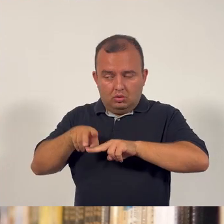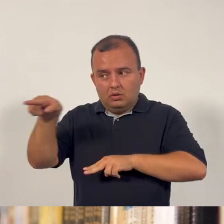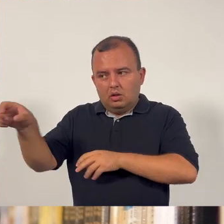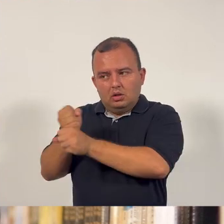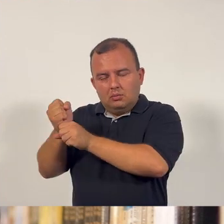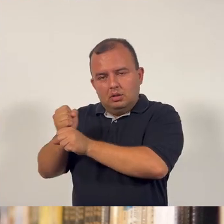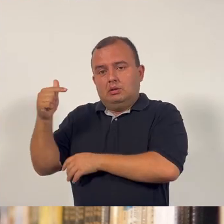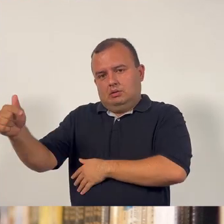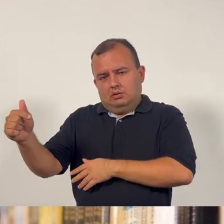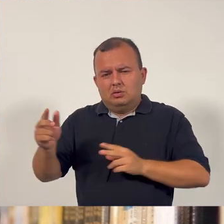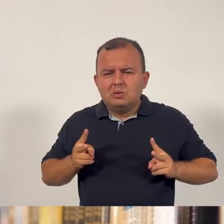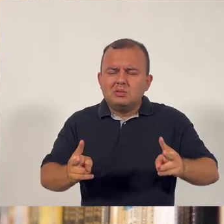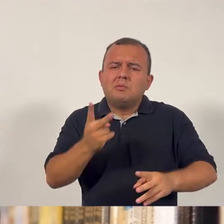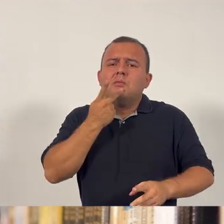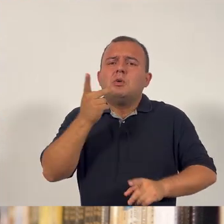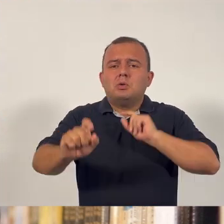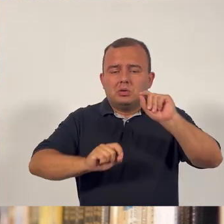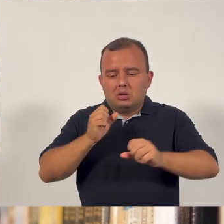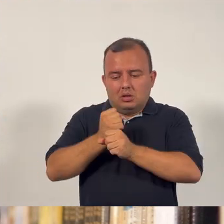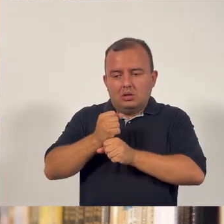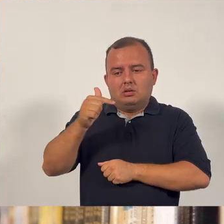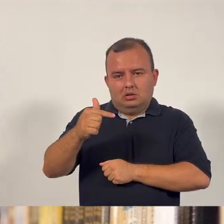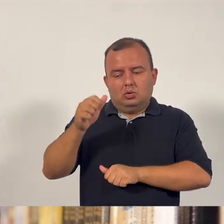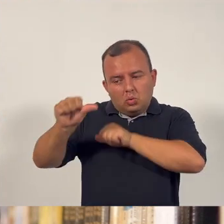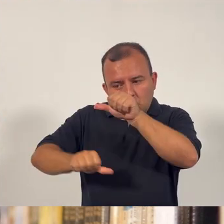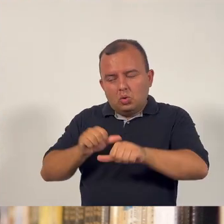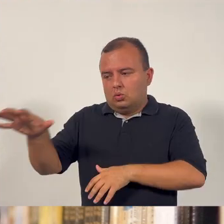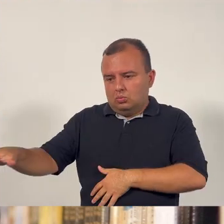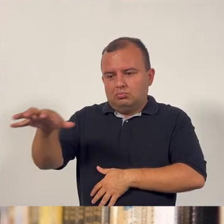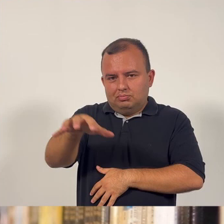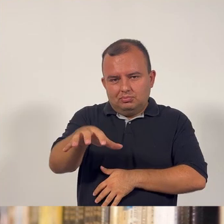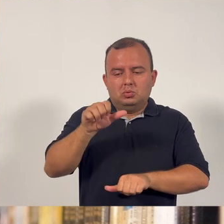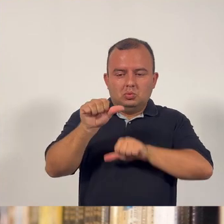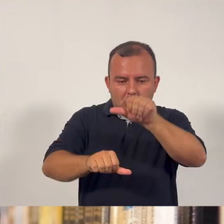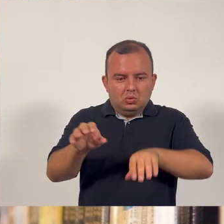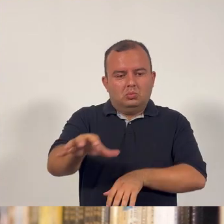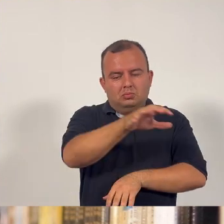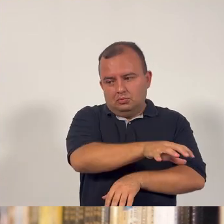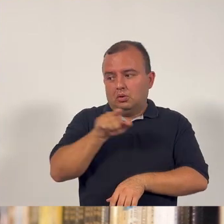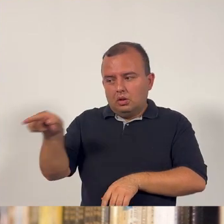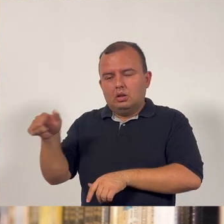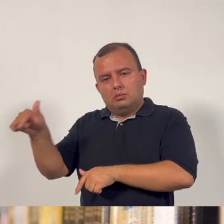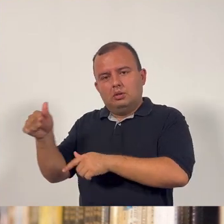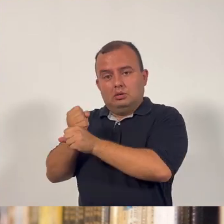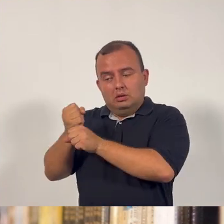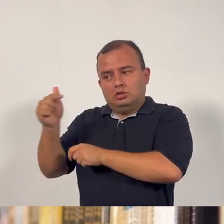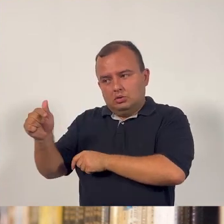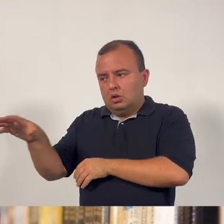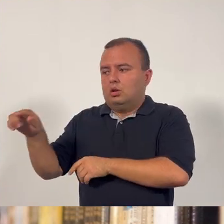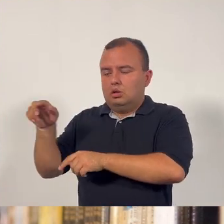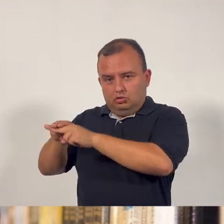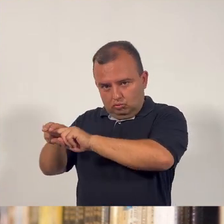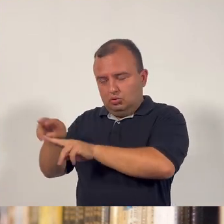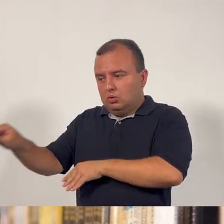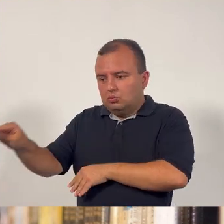lá 7 anos. Eu digo que de 7 anos eu estou trocando de campus. Fiquei 7 anos lá,